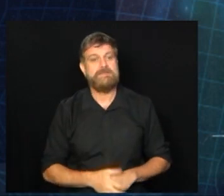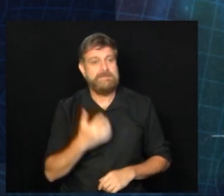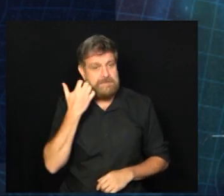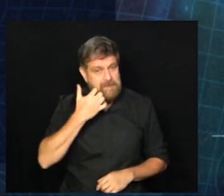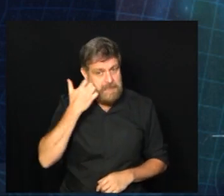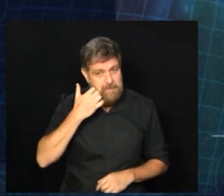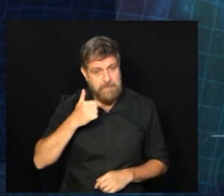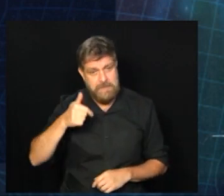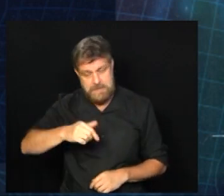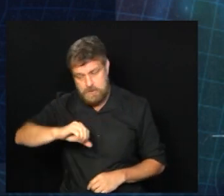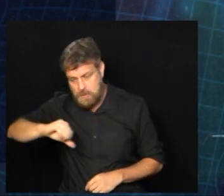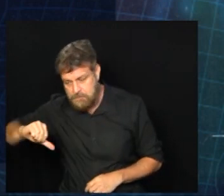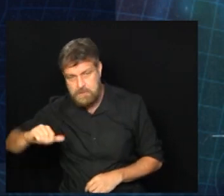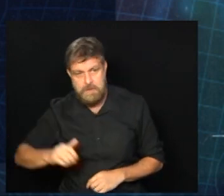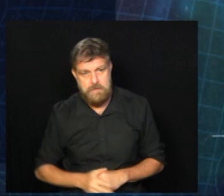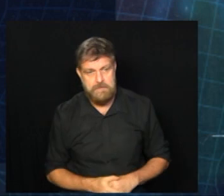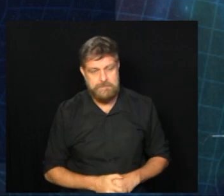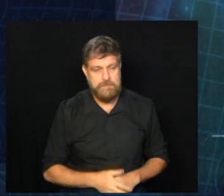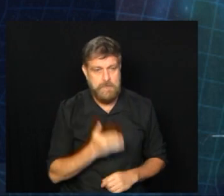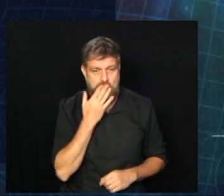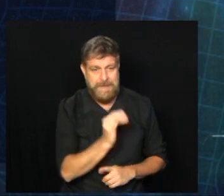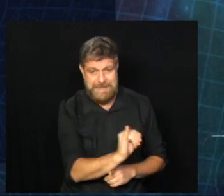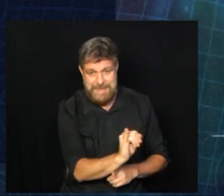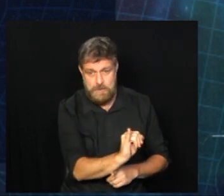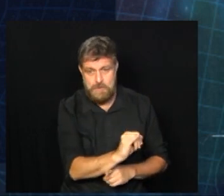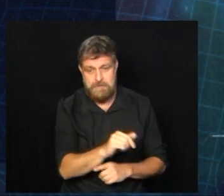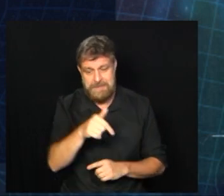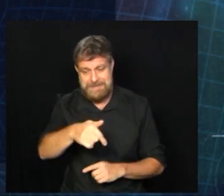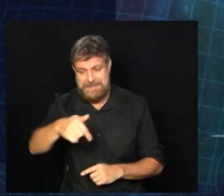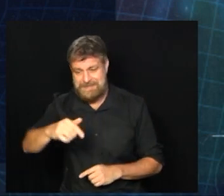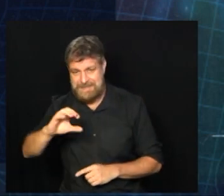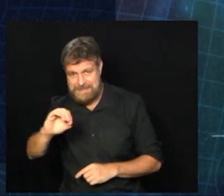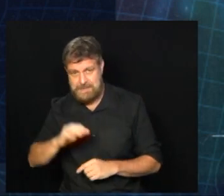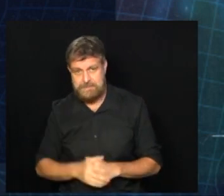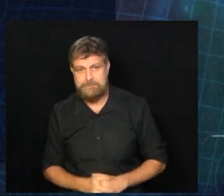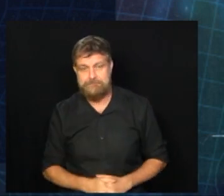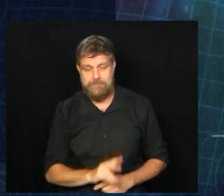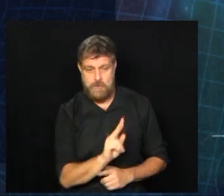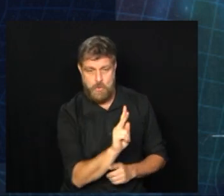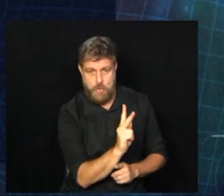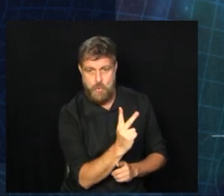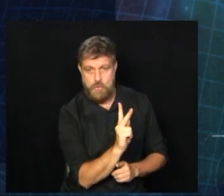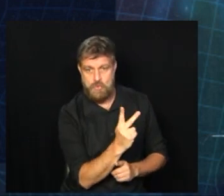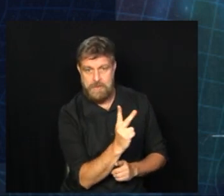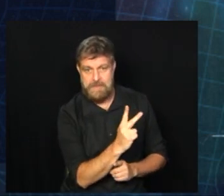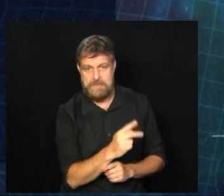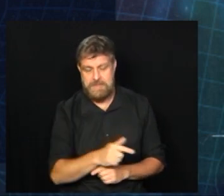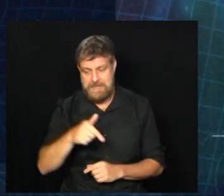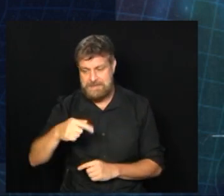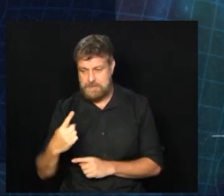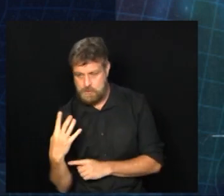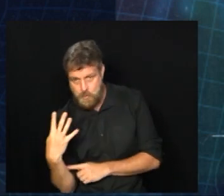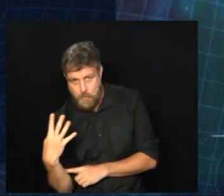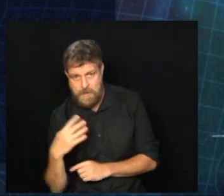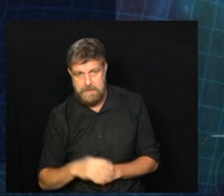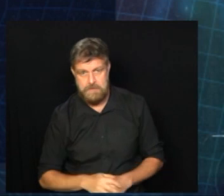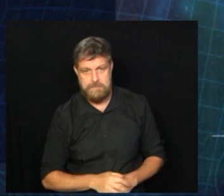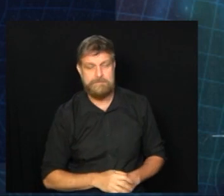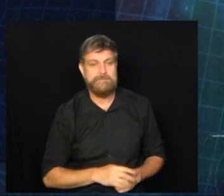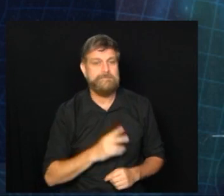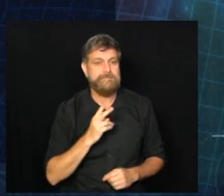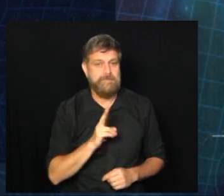Oeste, 799, Indaiatuba, 770, Hortolândia, 714,